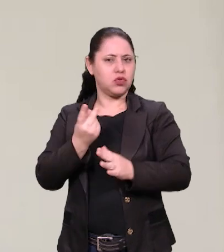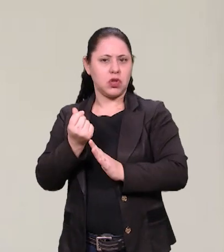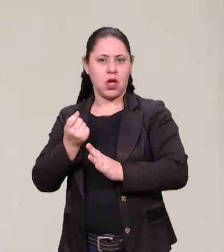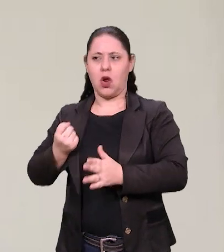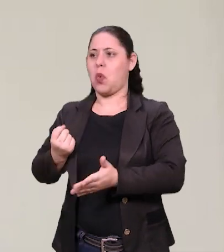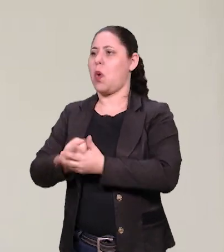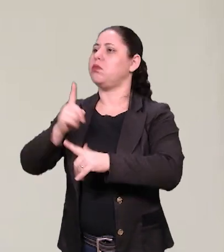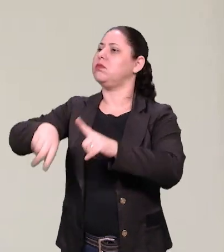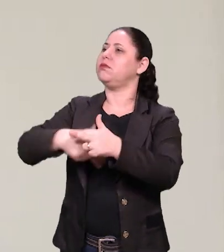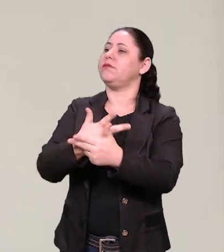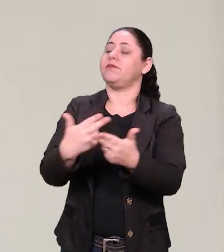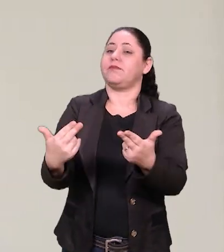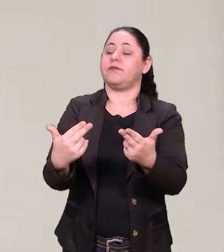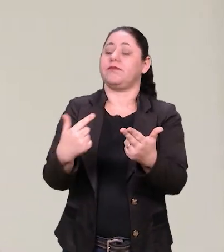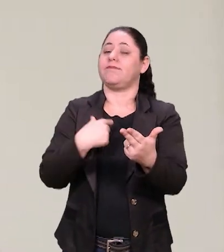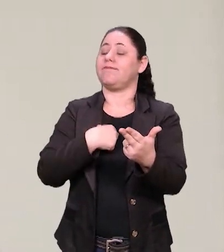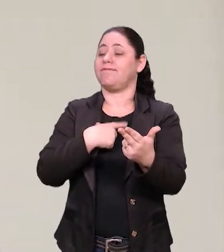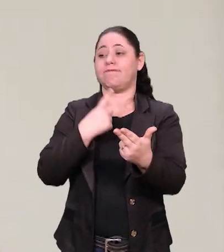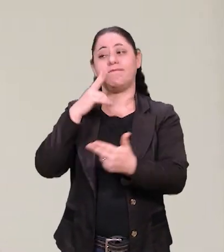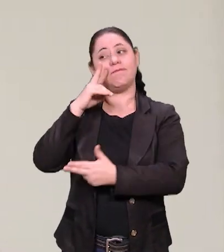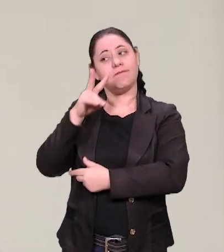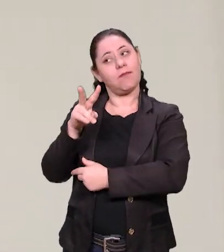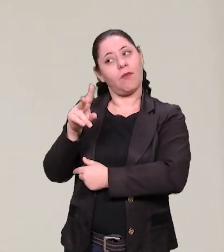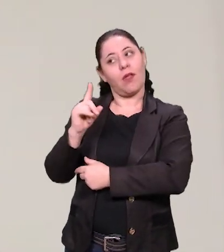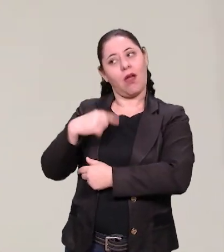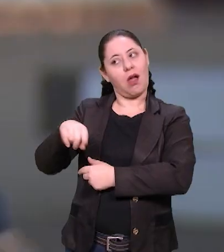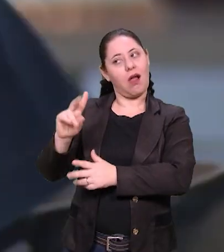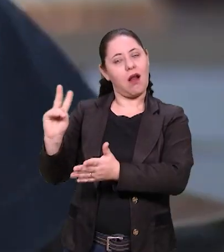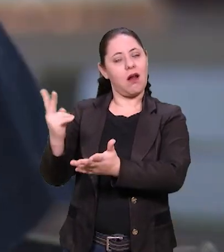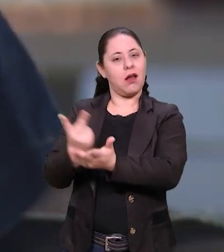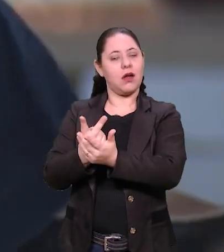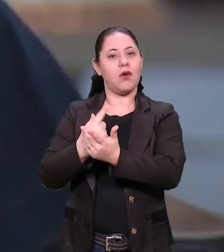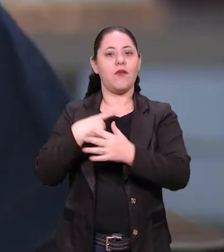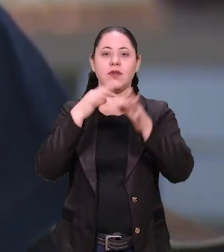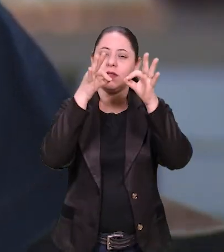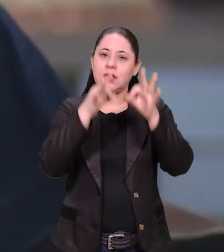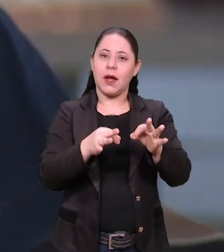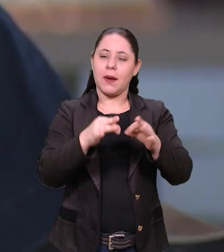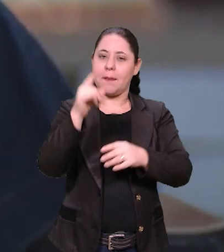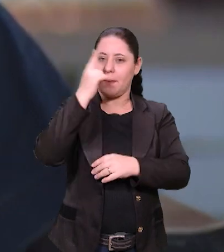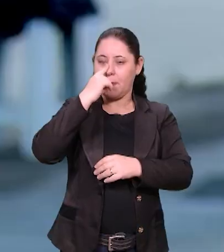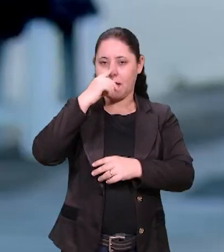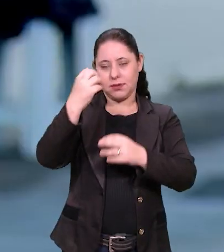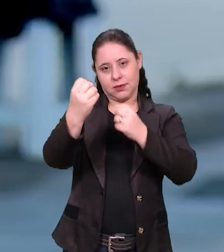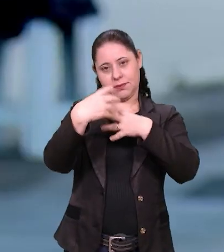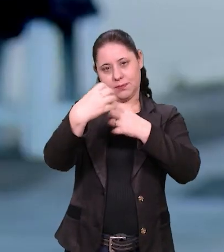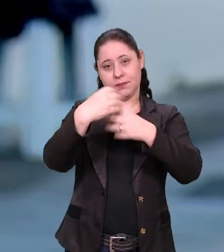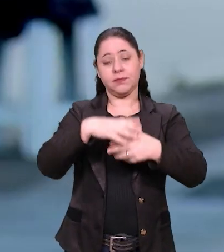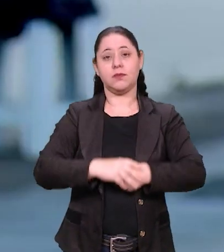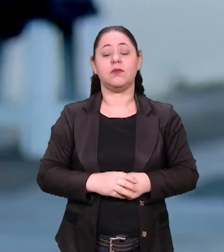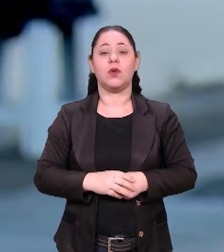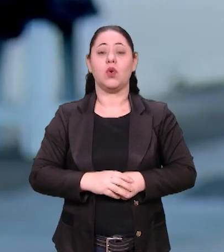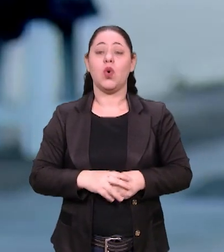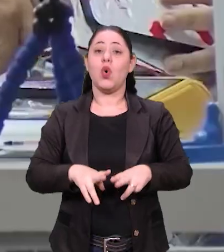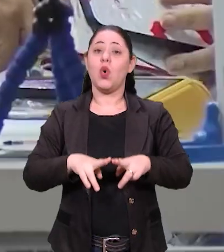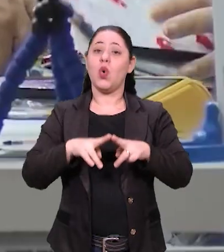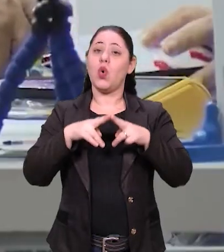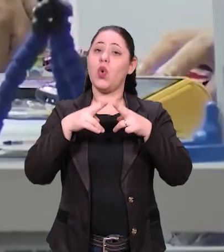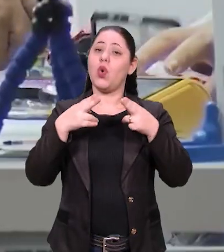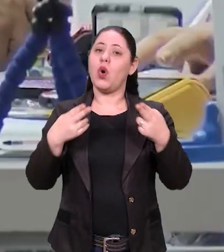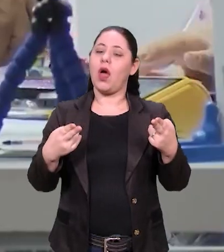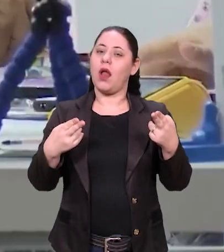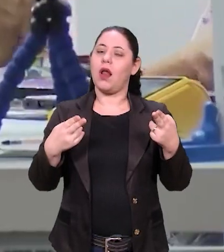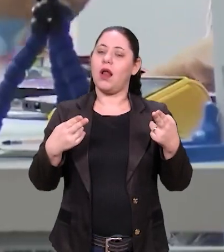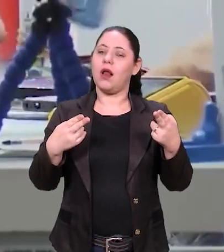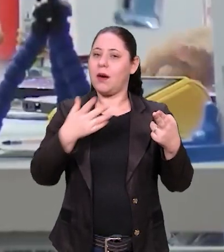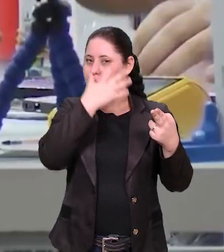fiz o que era certo, né? Que a minha mãe ensinou a nós. A honestidade das pessoas foi testada em um estudo